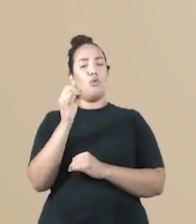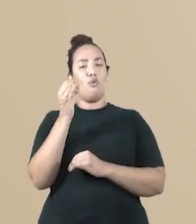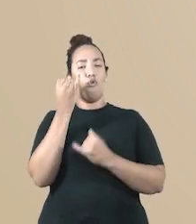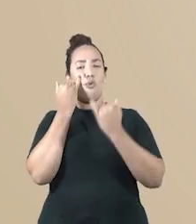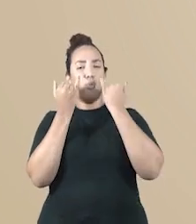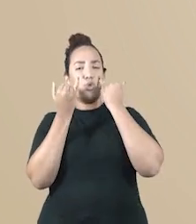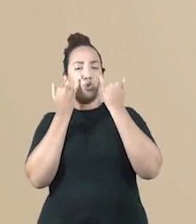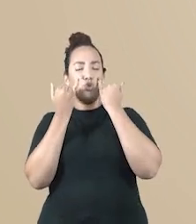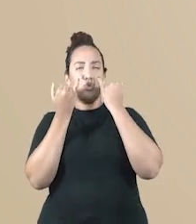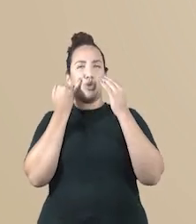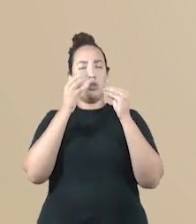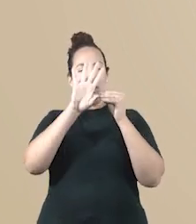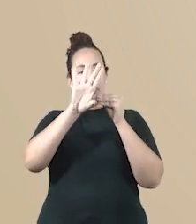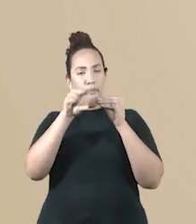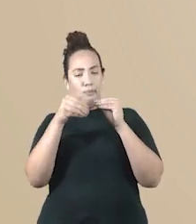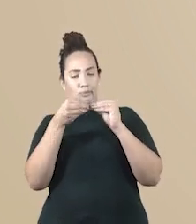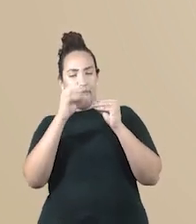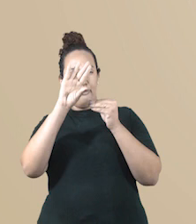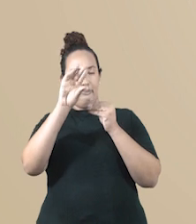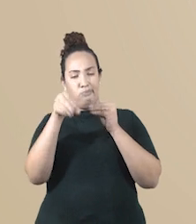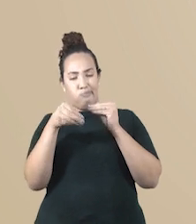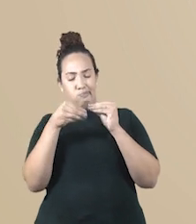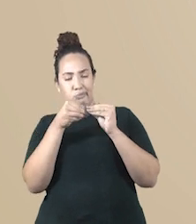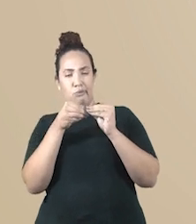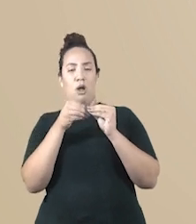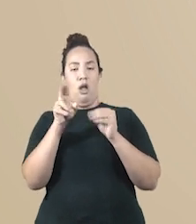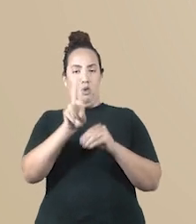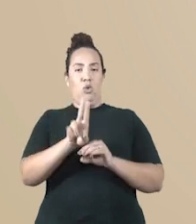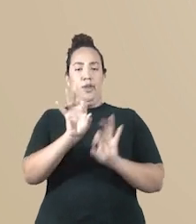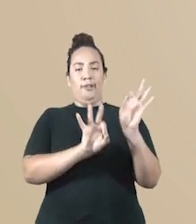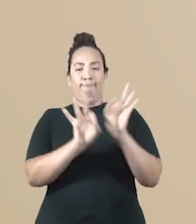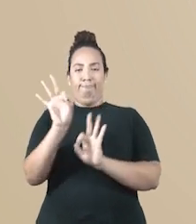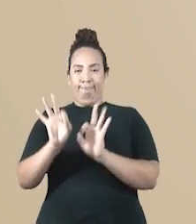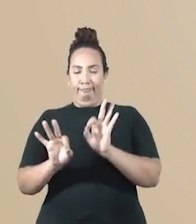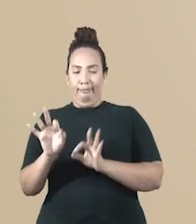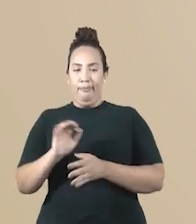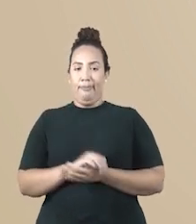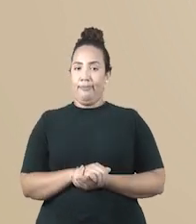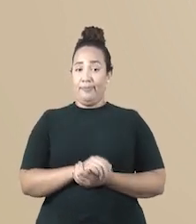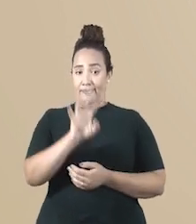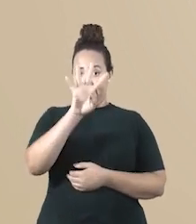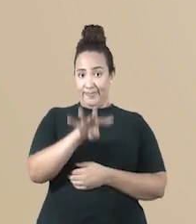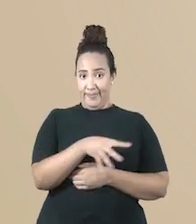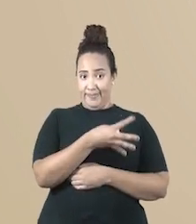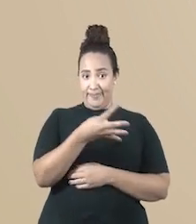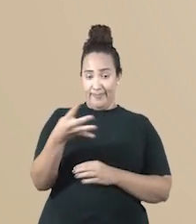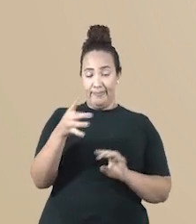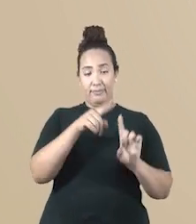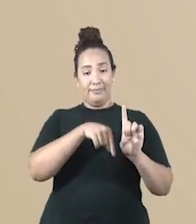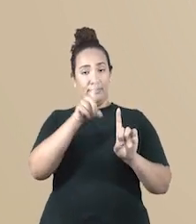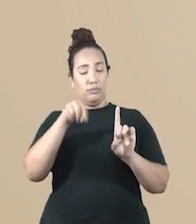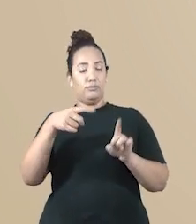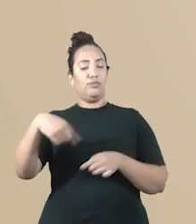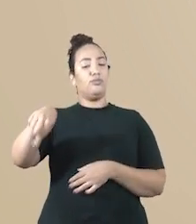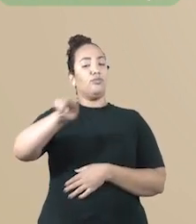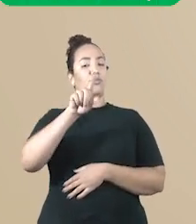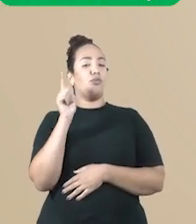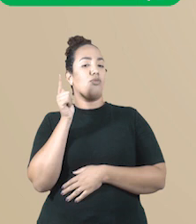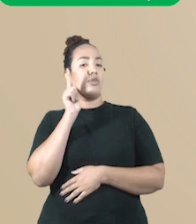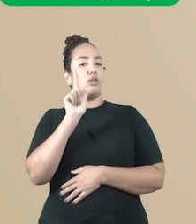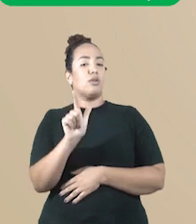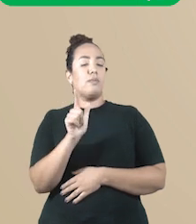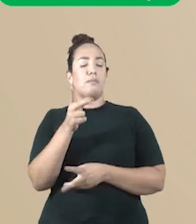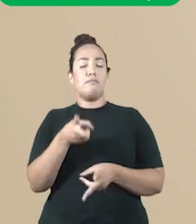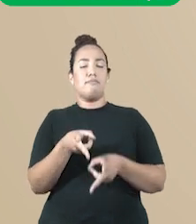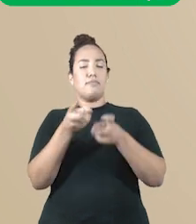dados obtidos através de pesquisas. Com os gráficos e as tabelas, nós conseguimos identificar